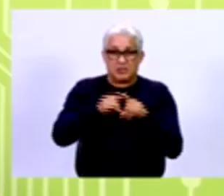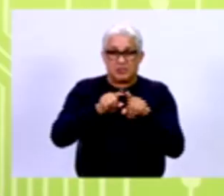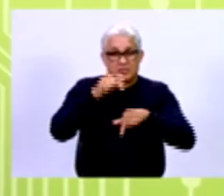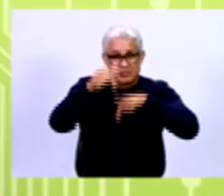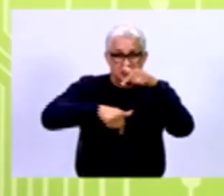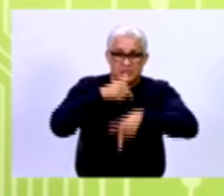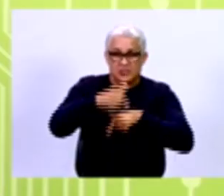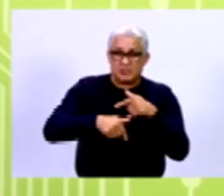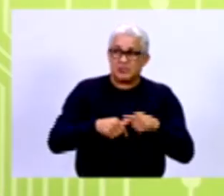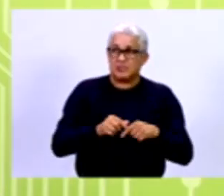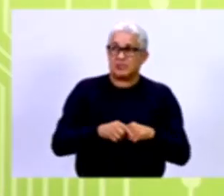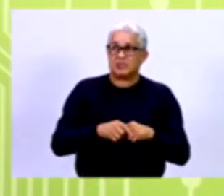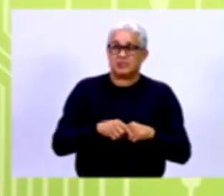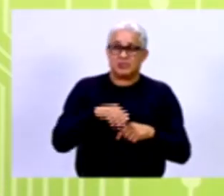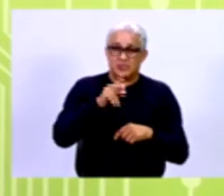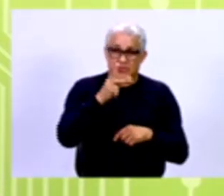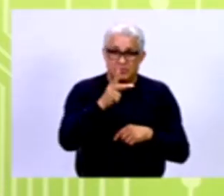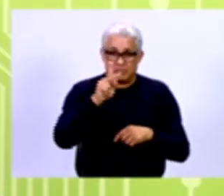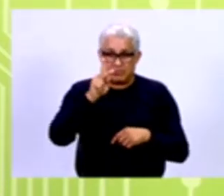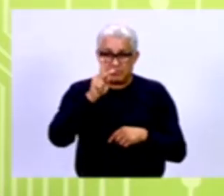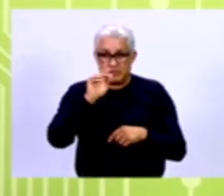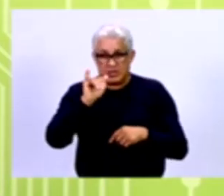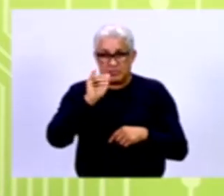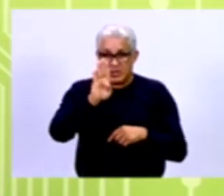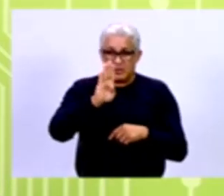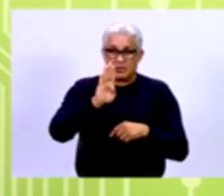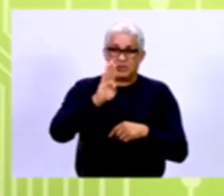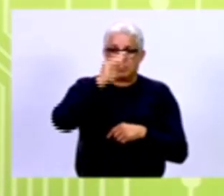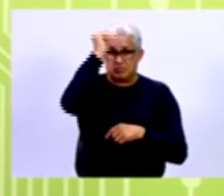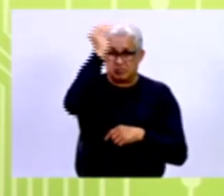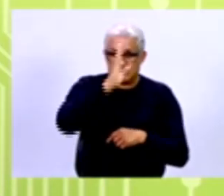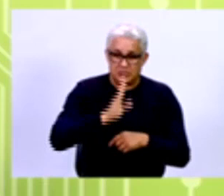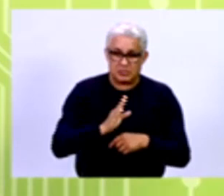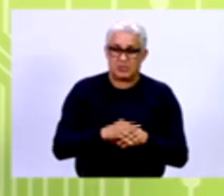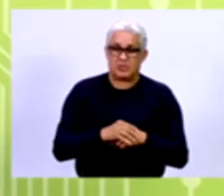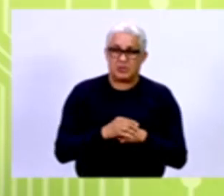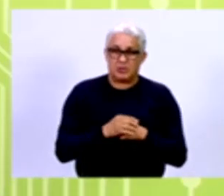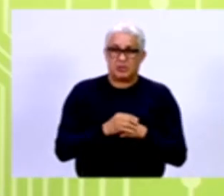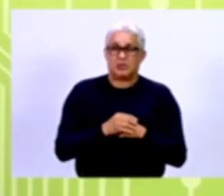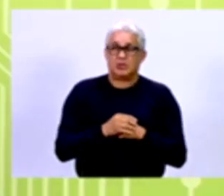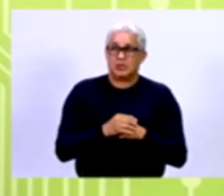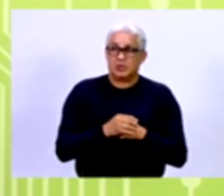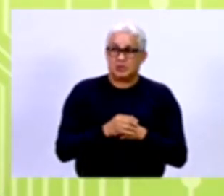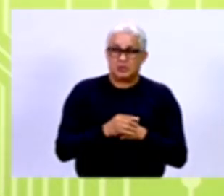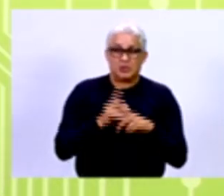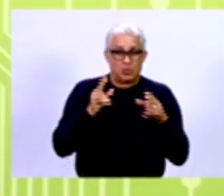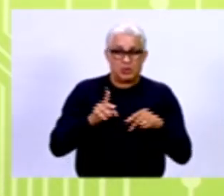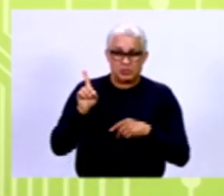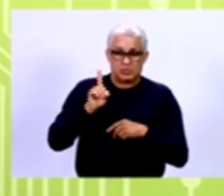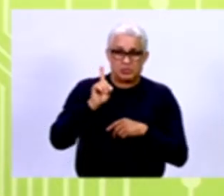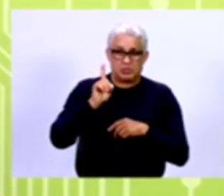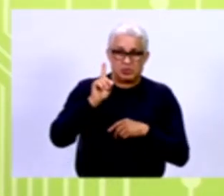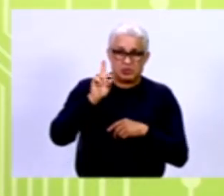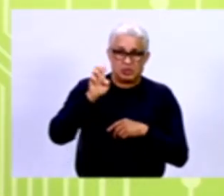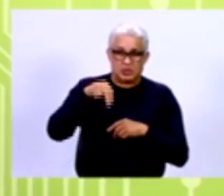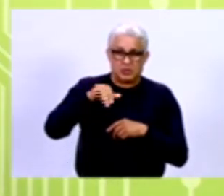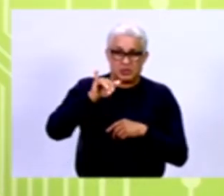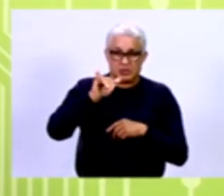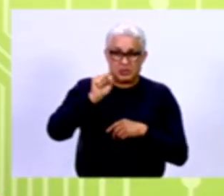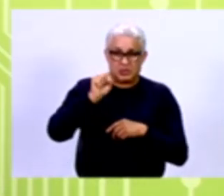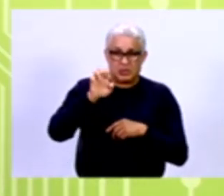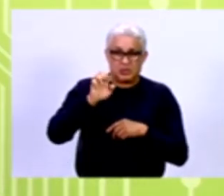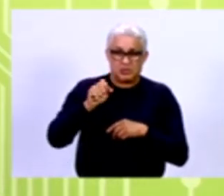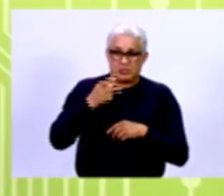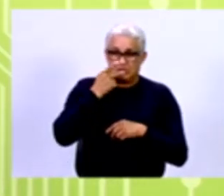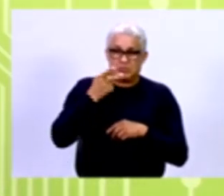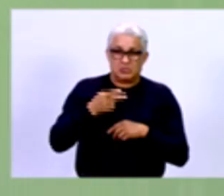para mensurar o PIB brasileiro durante um determinado período, exatamente como a Denise chamou a atenção.